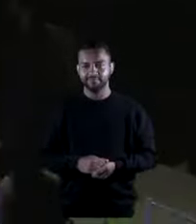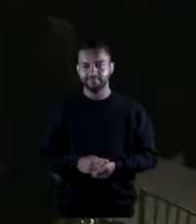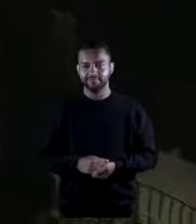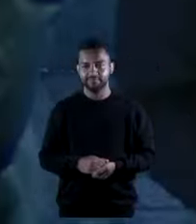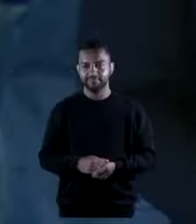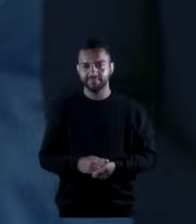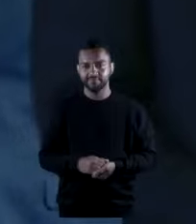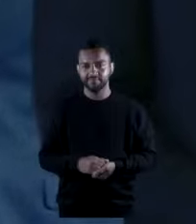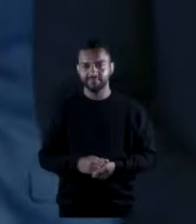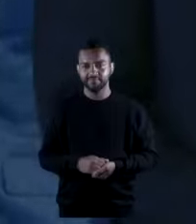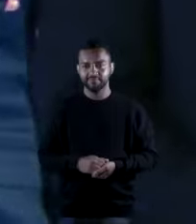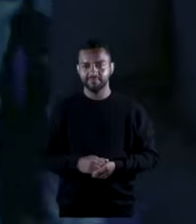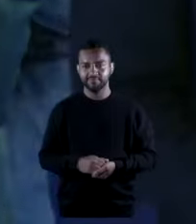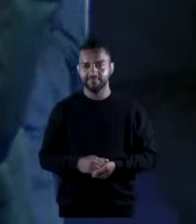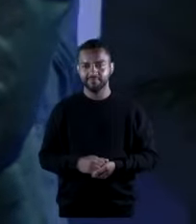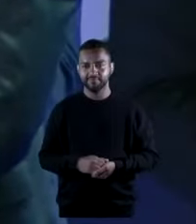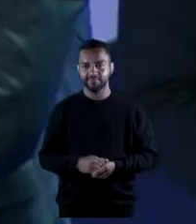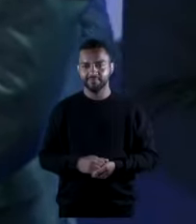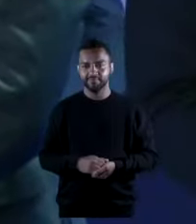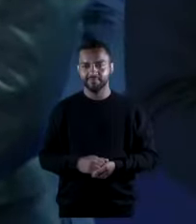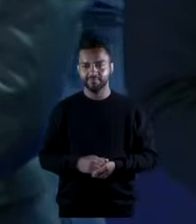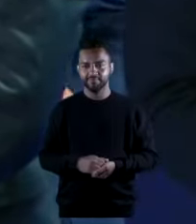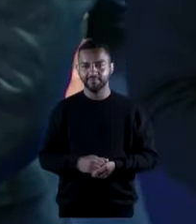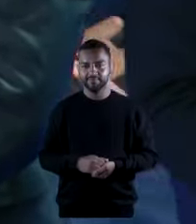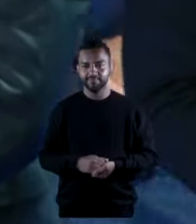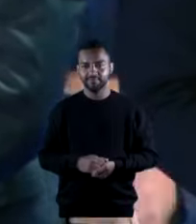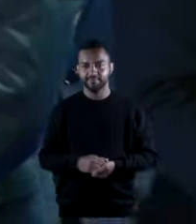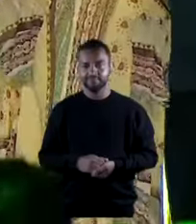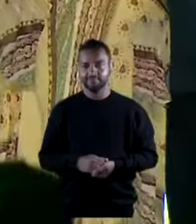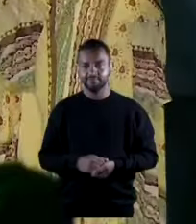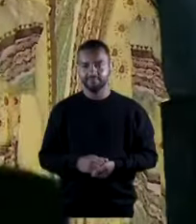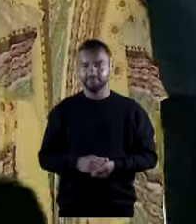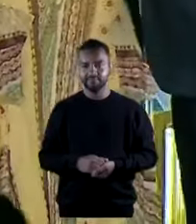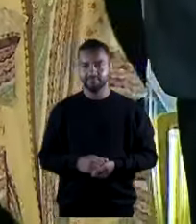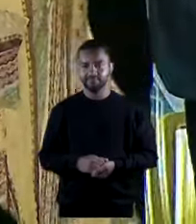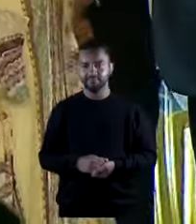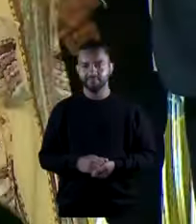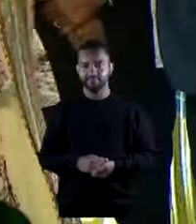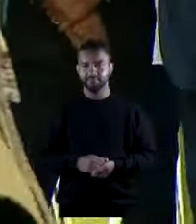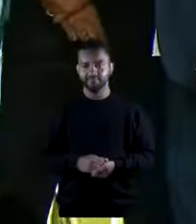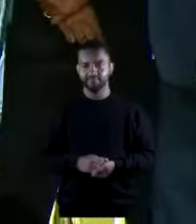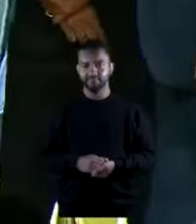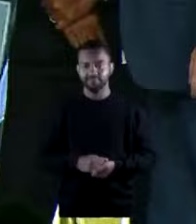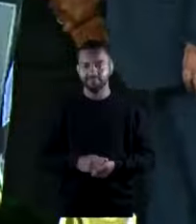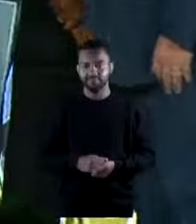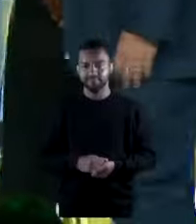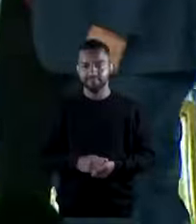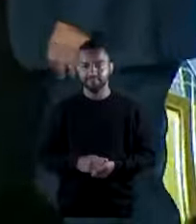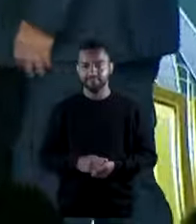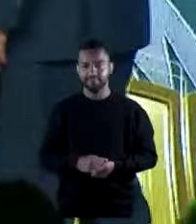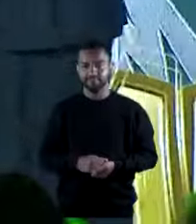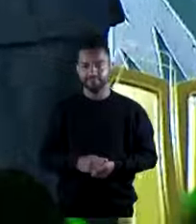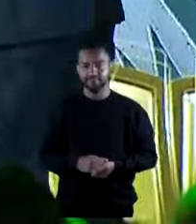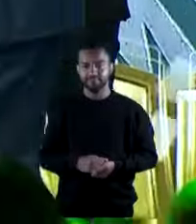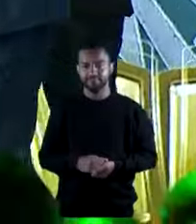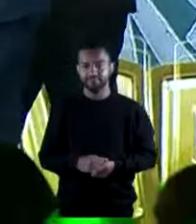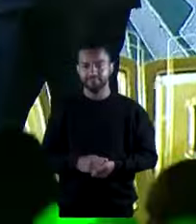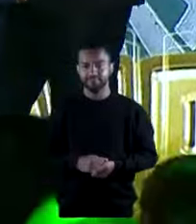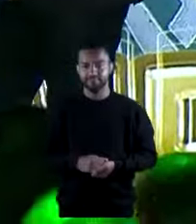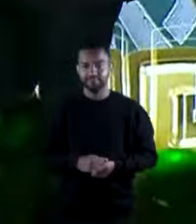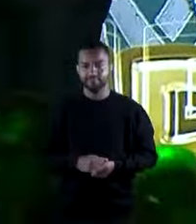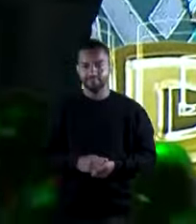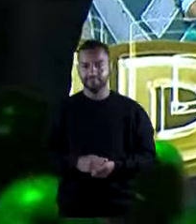do prédio não tarda. E o Palmeiras matou na partida,